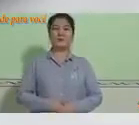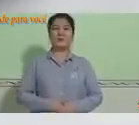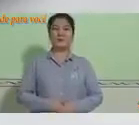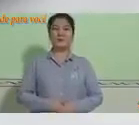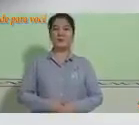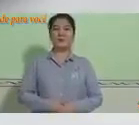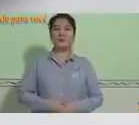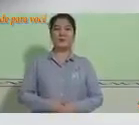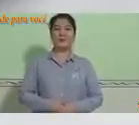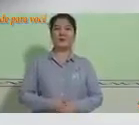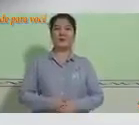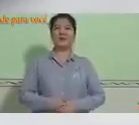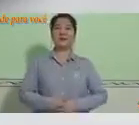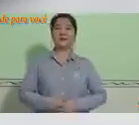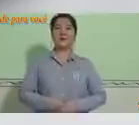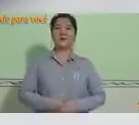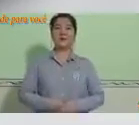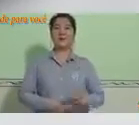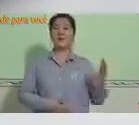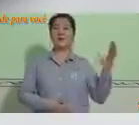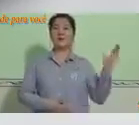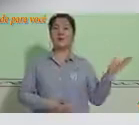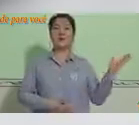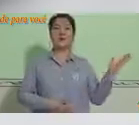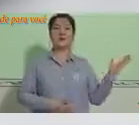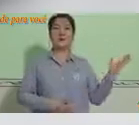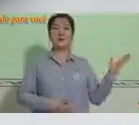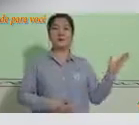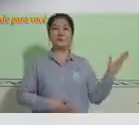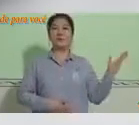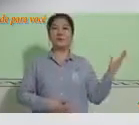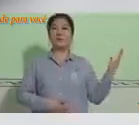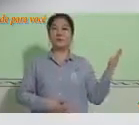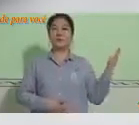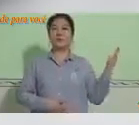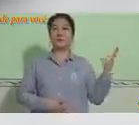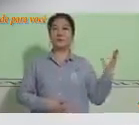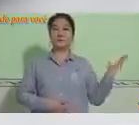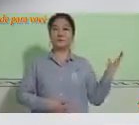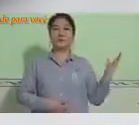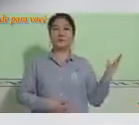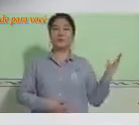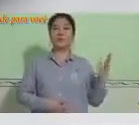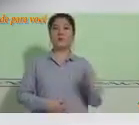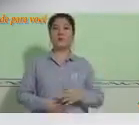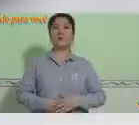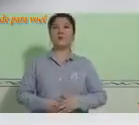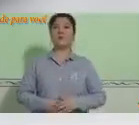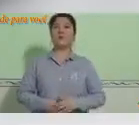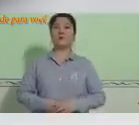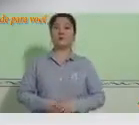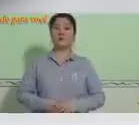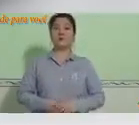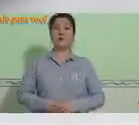Além disso, os braços devem estar bem apoiados sobre uma mesa, conforme é ilustrado na imagem.